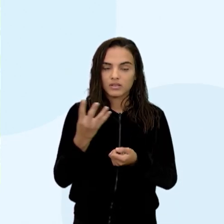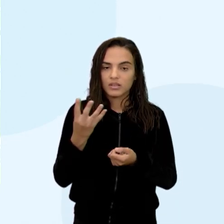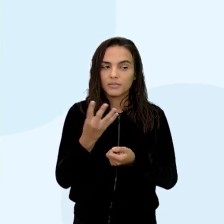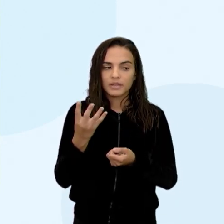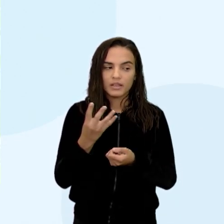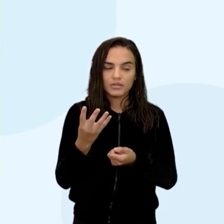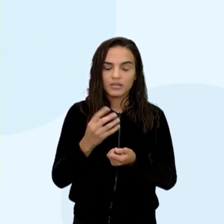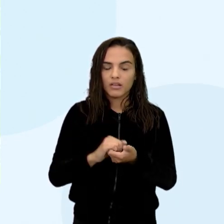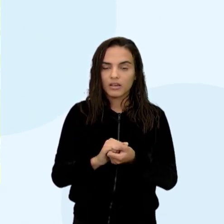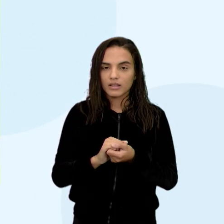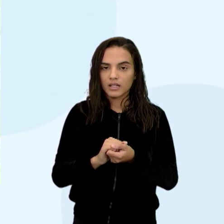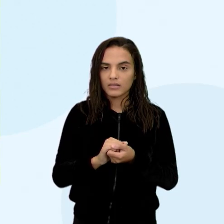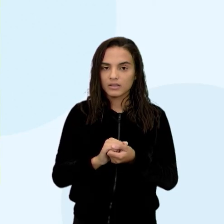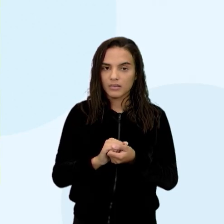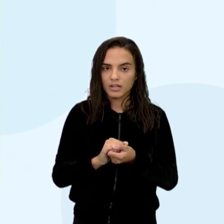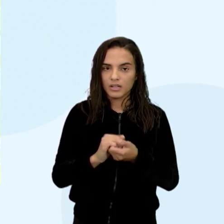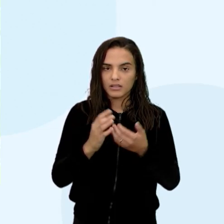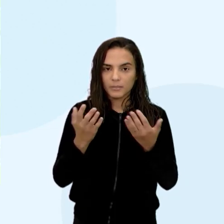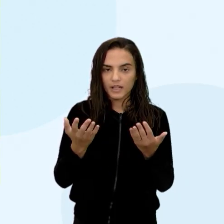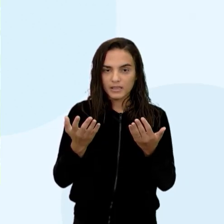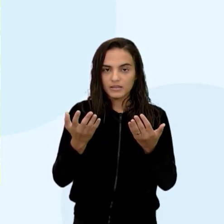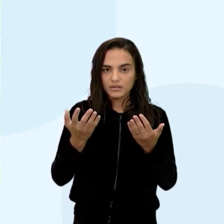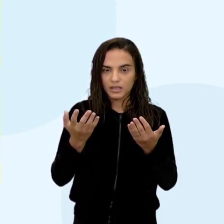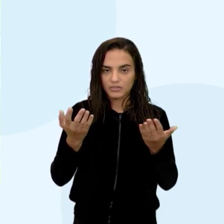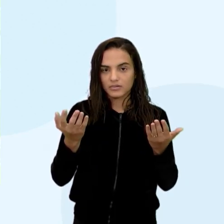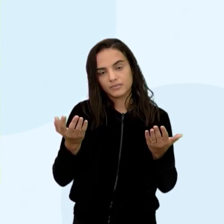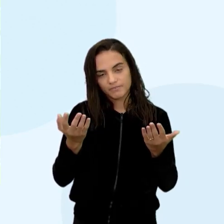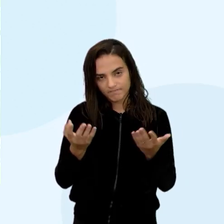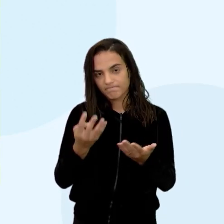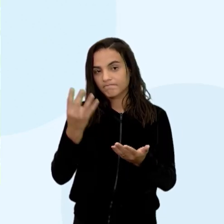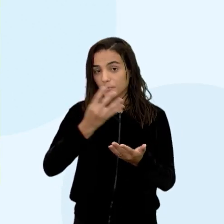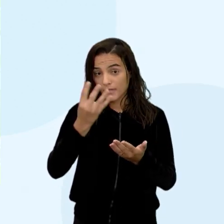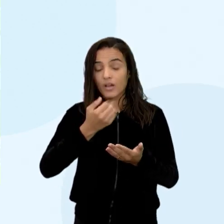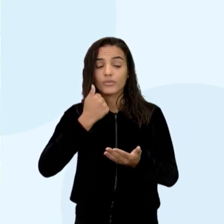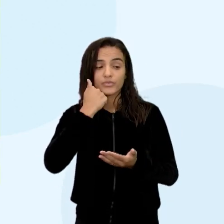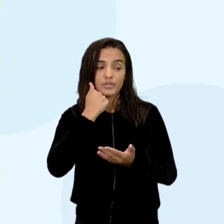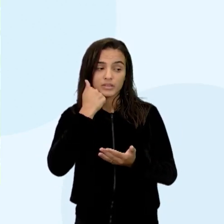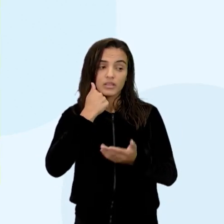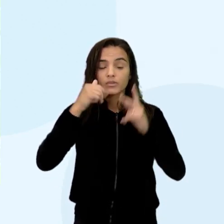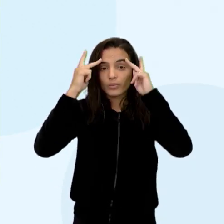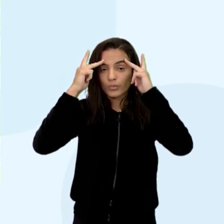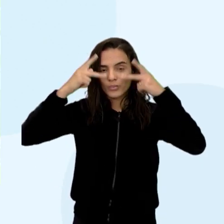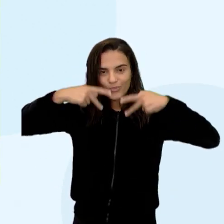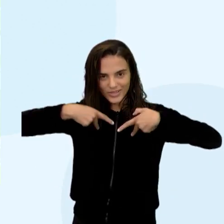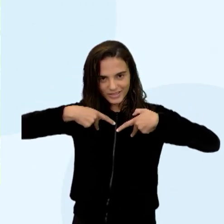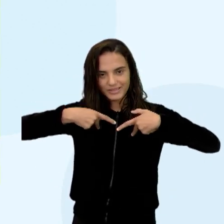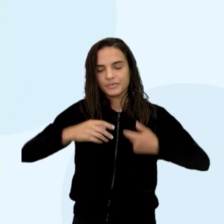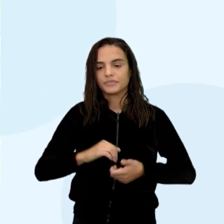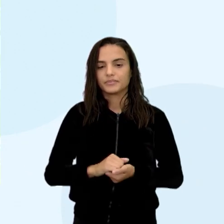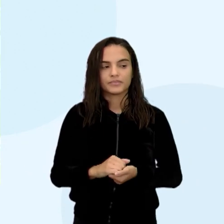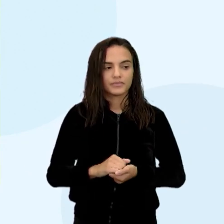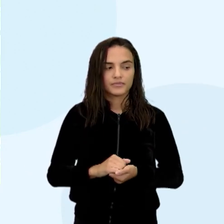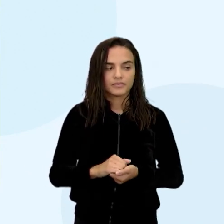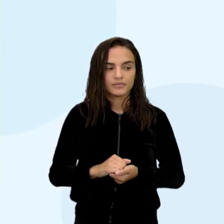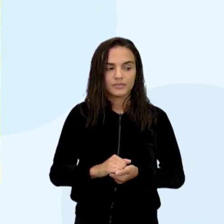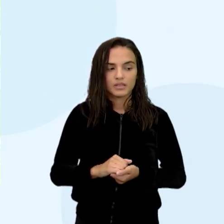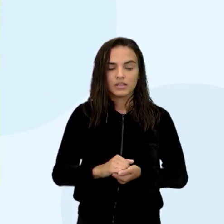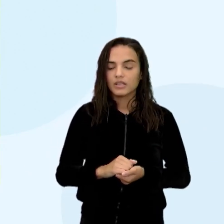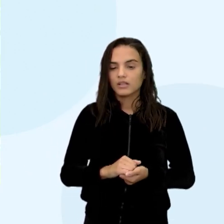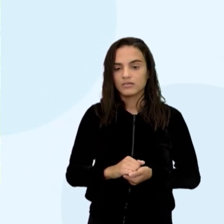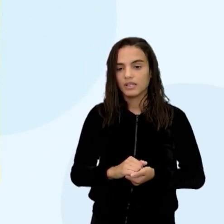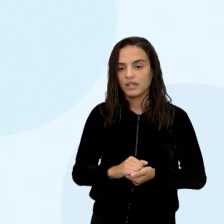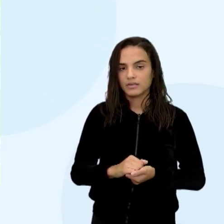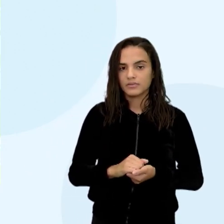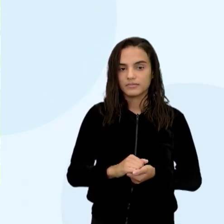português, 4 de matemática, 4 de ciências sociais e 4 de ciências humanas, tá bom? Então, todo o material eu fui até